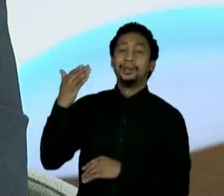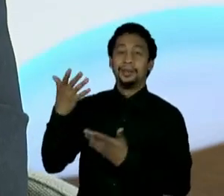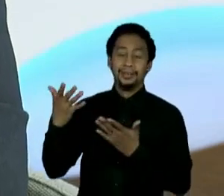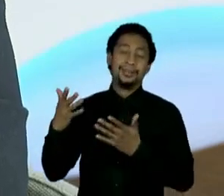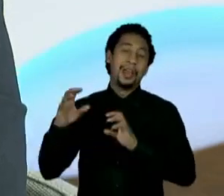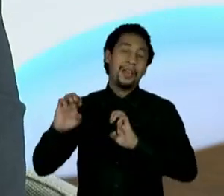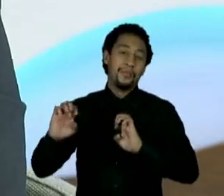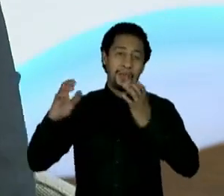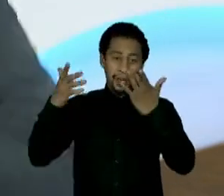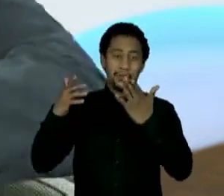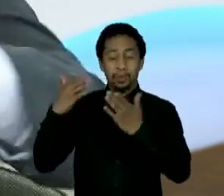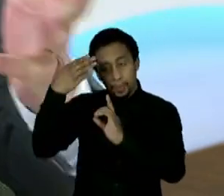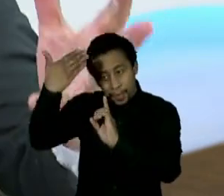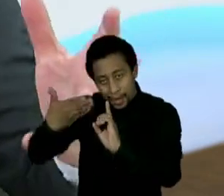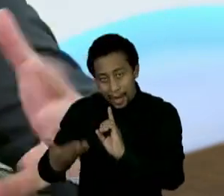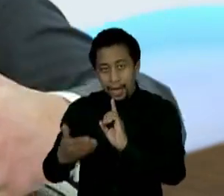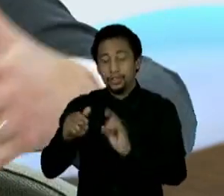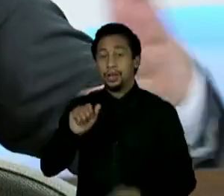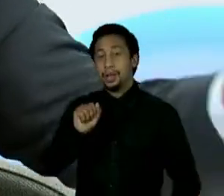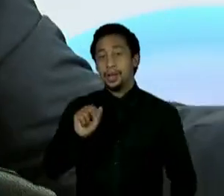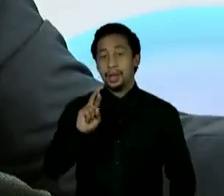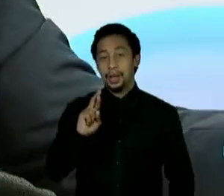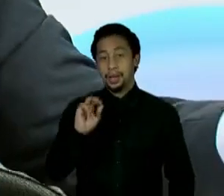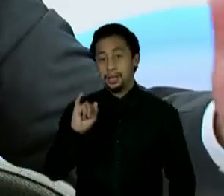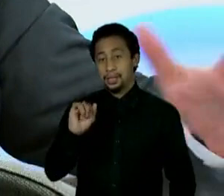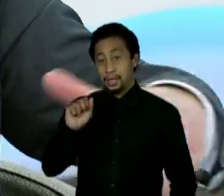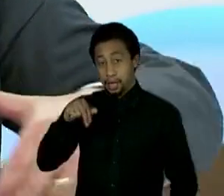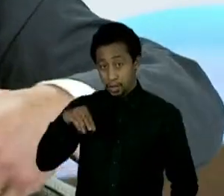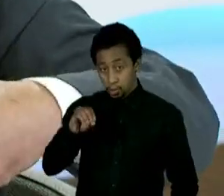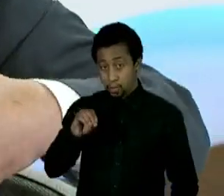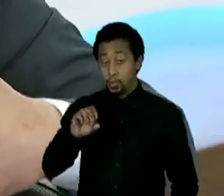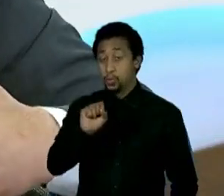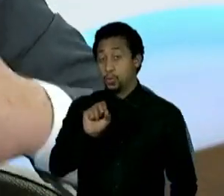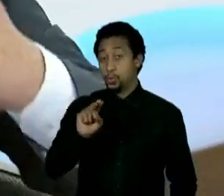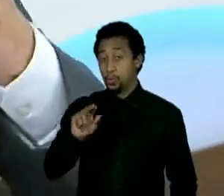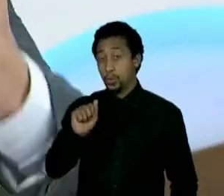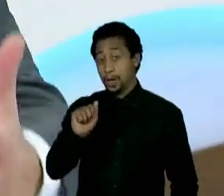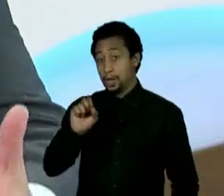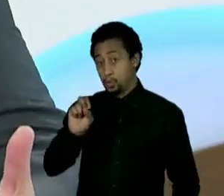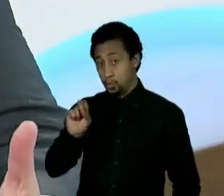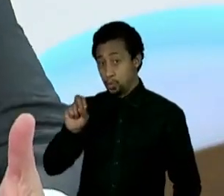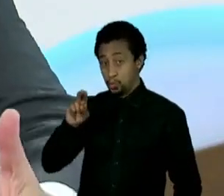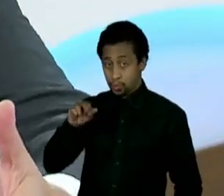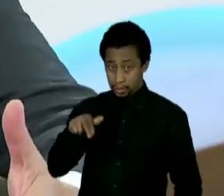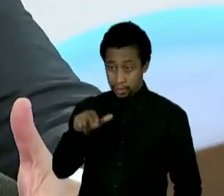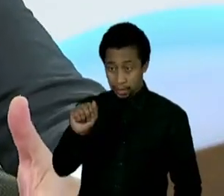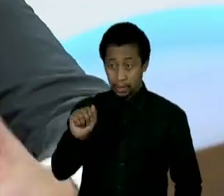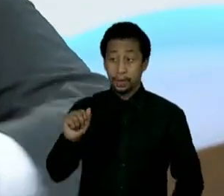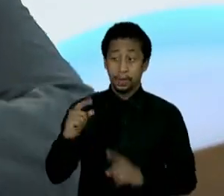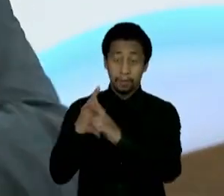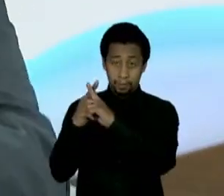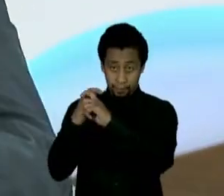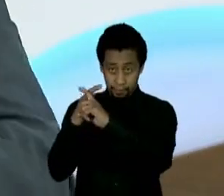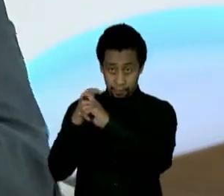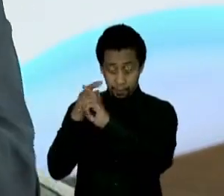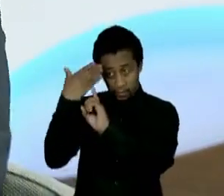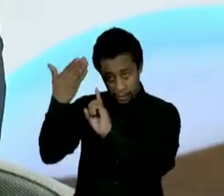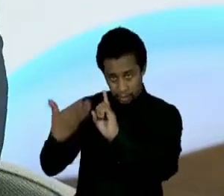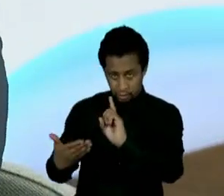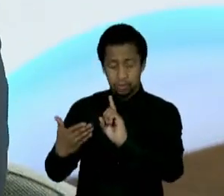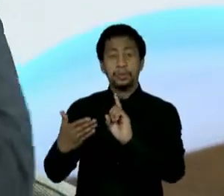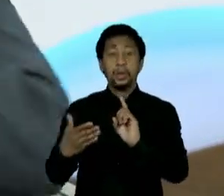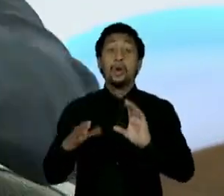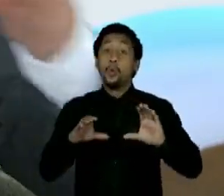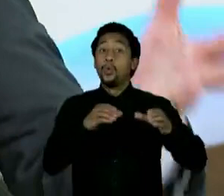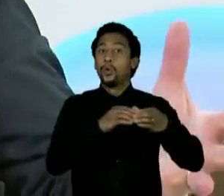partido e final Fundação e eu vi um protesto lá de pessoas do bolsonaro alegando que eram contra o Ariano Suassuna que que já